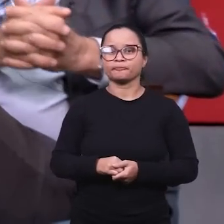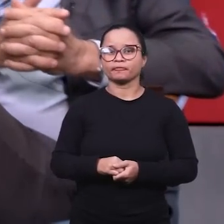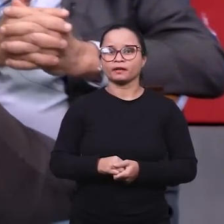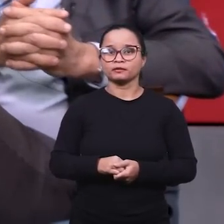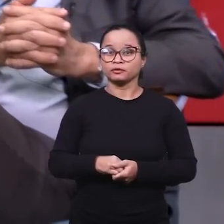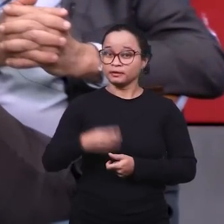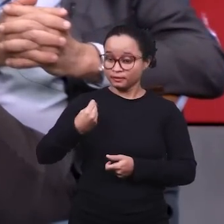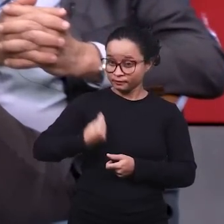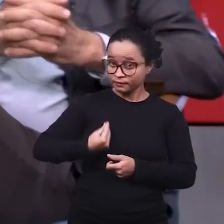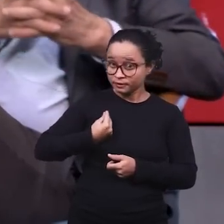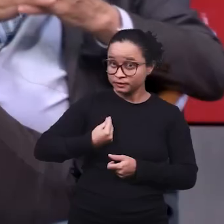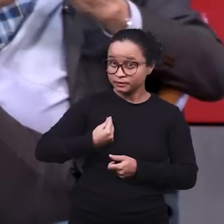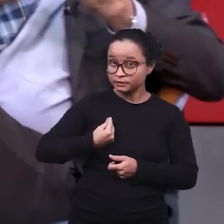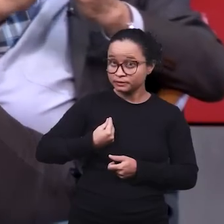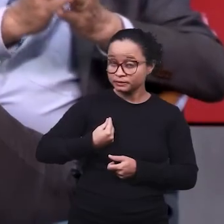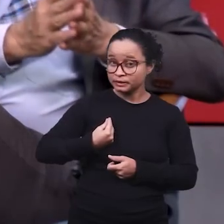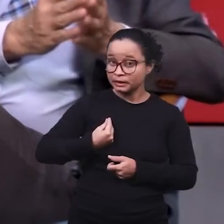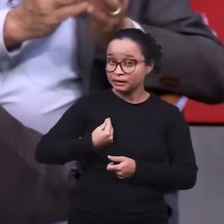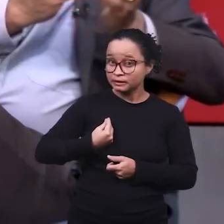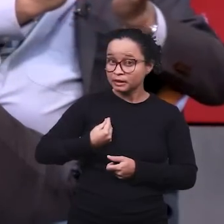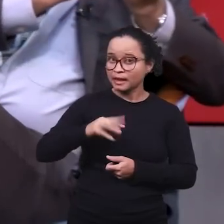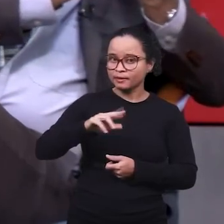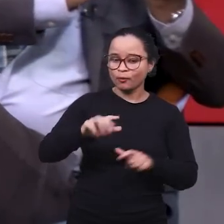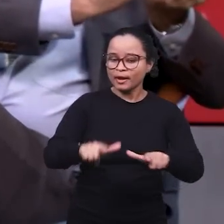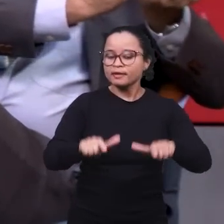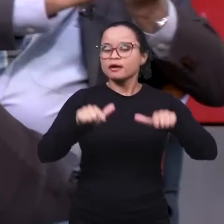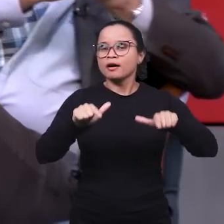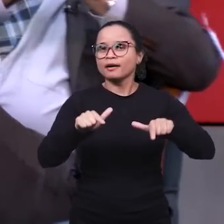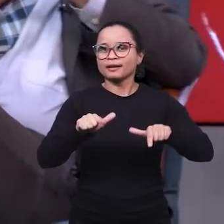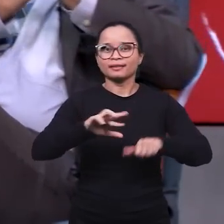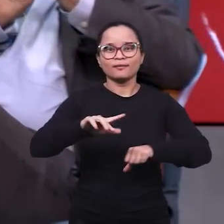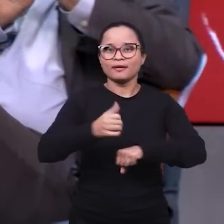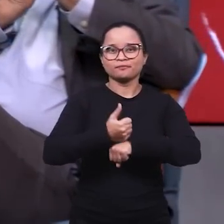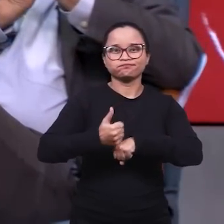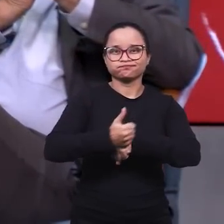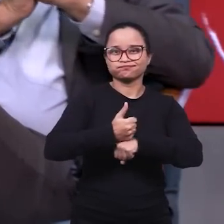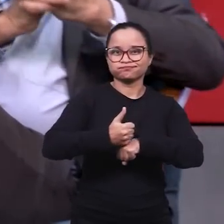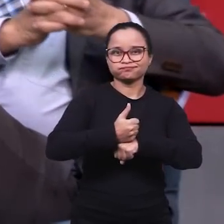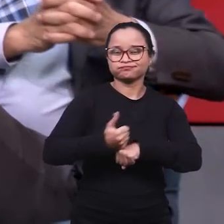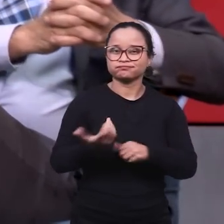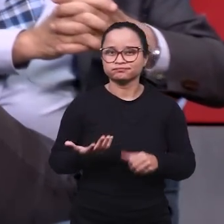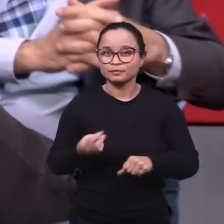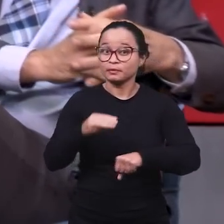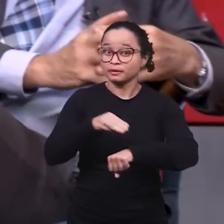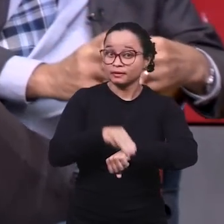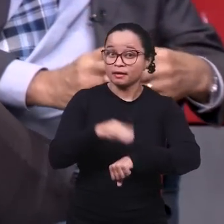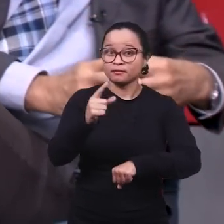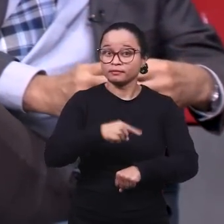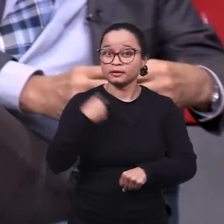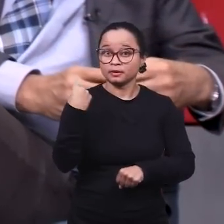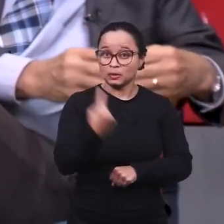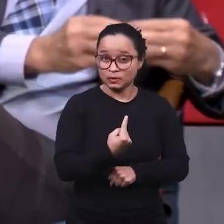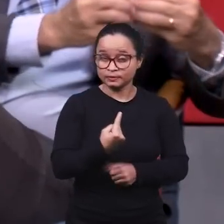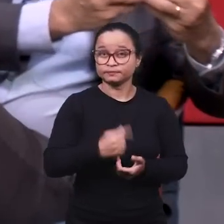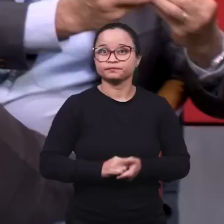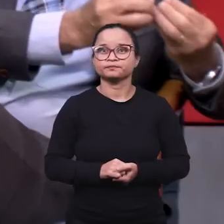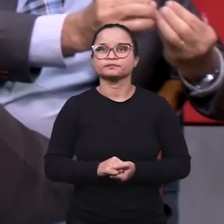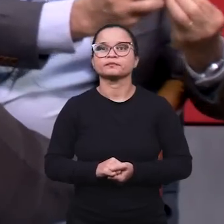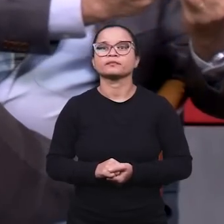título. Ministério para nós não é profissão. Ministério para nós